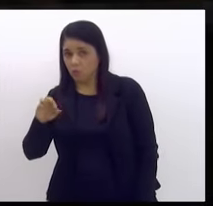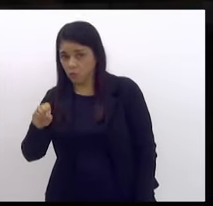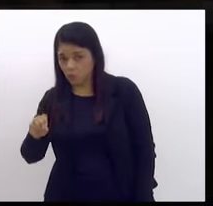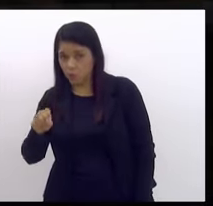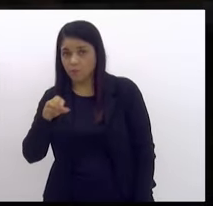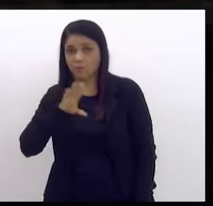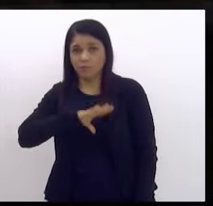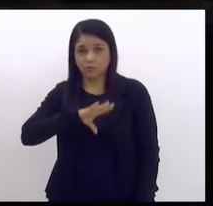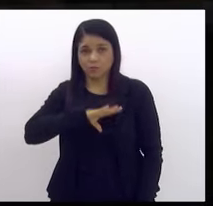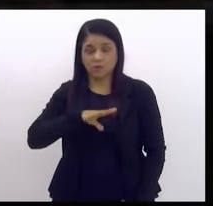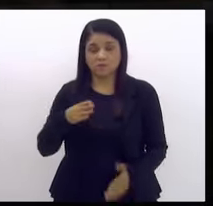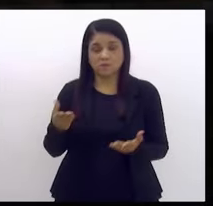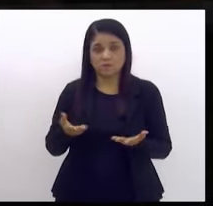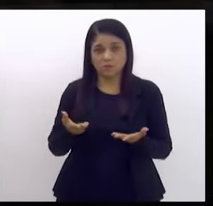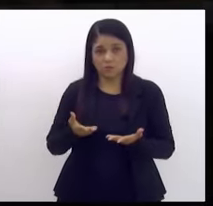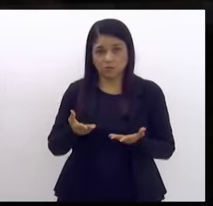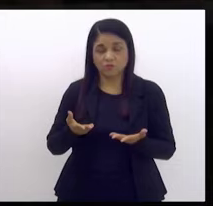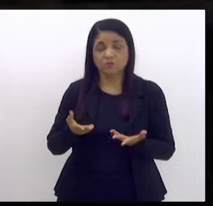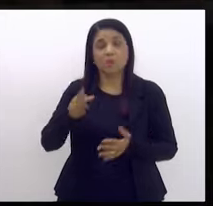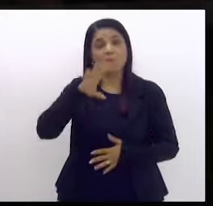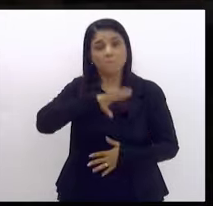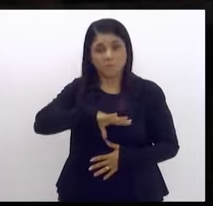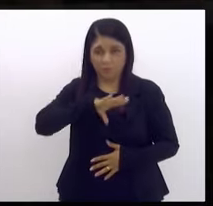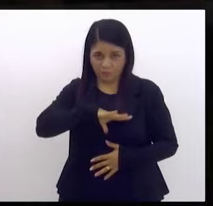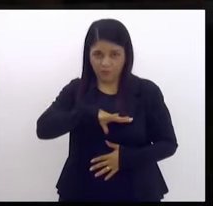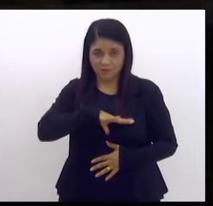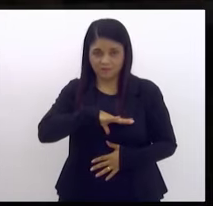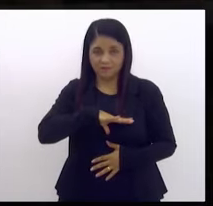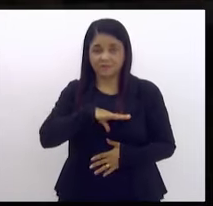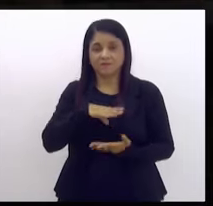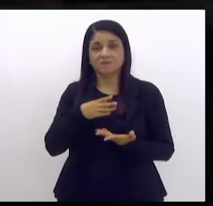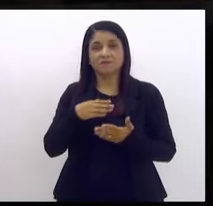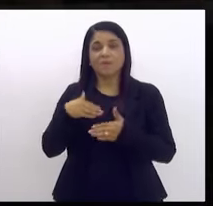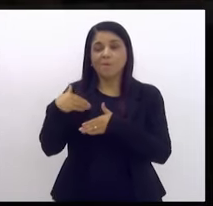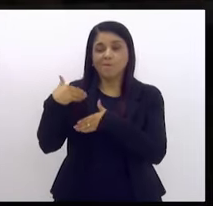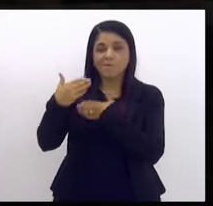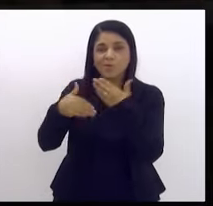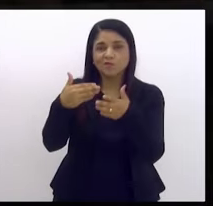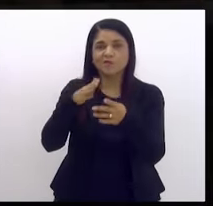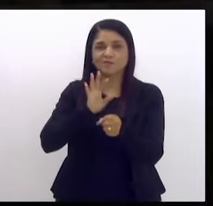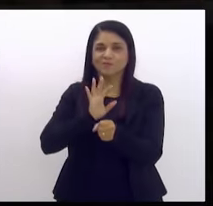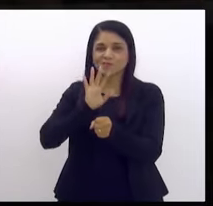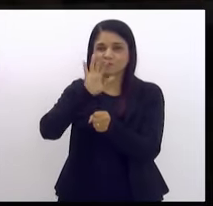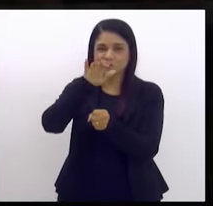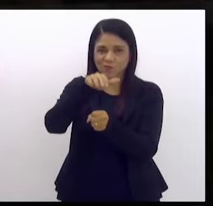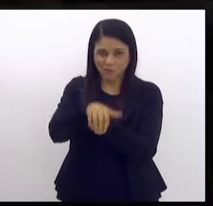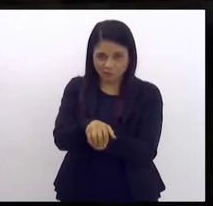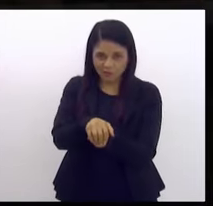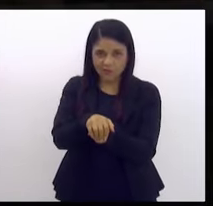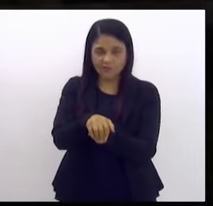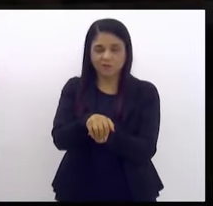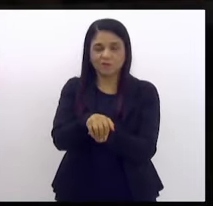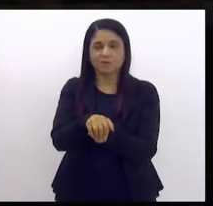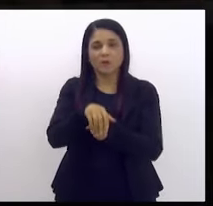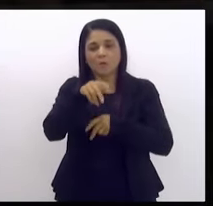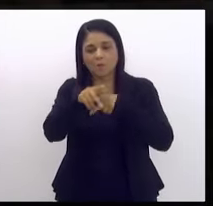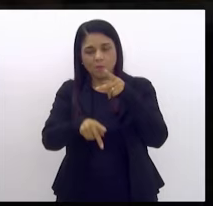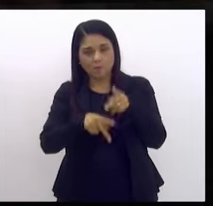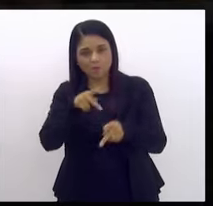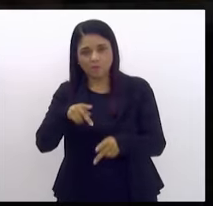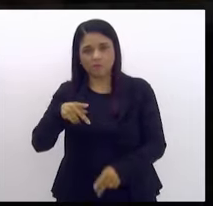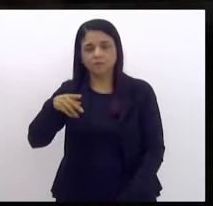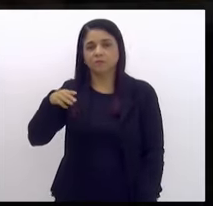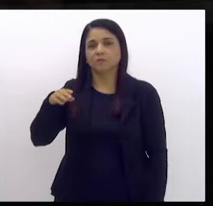o que nós conhecemos como português. E, com o processo também de colonização dos povos da Península